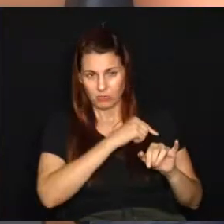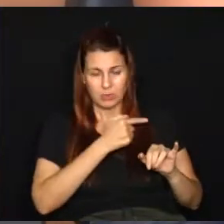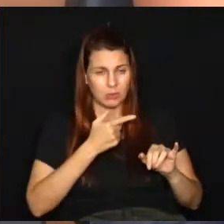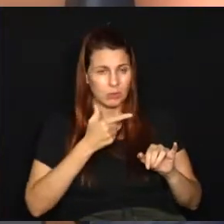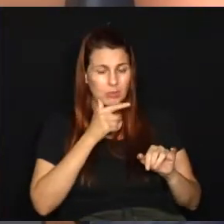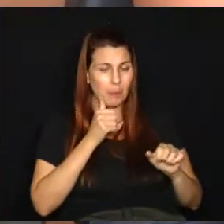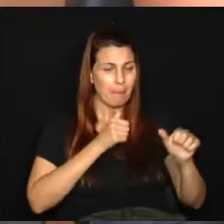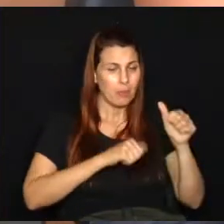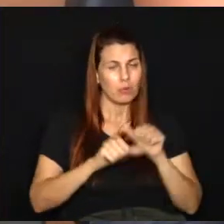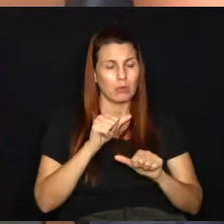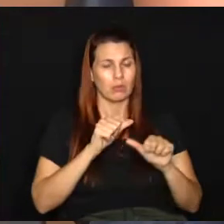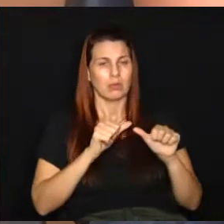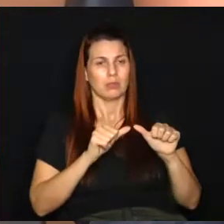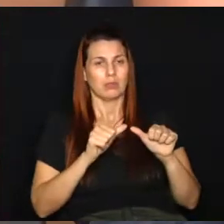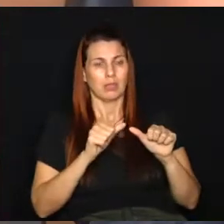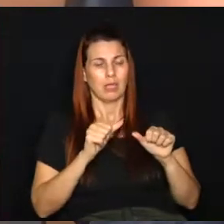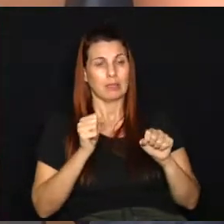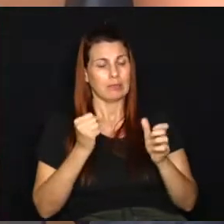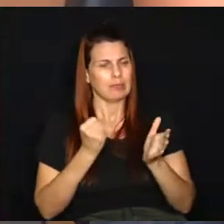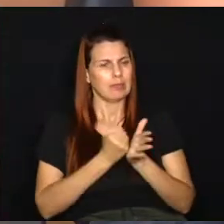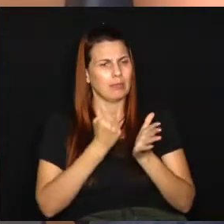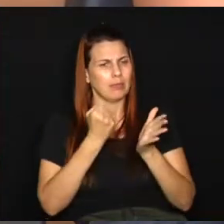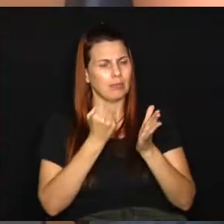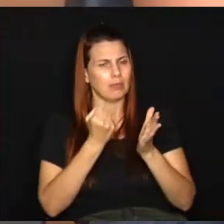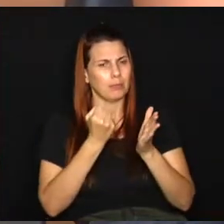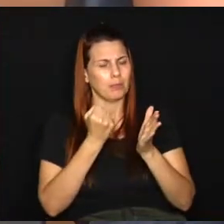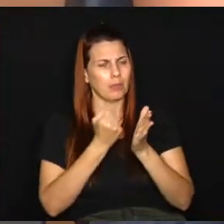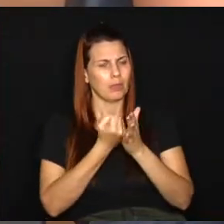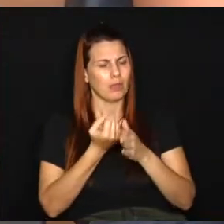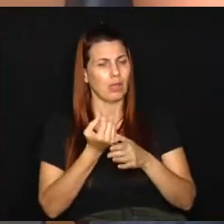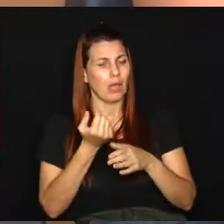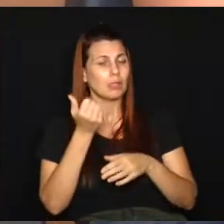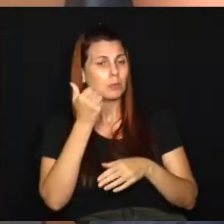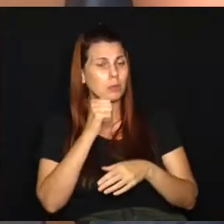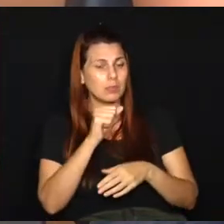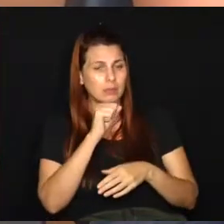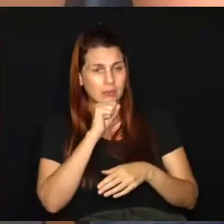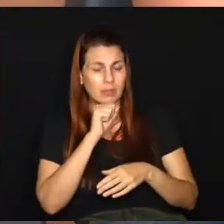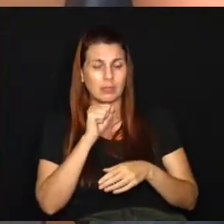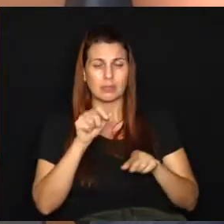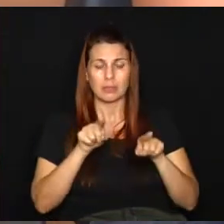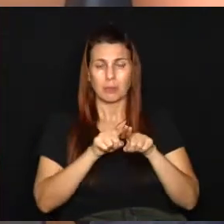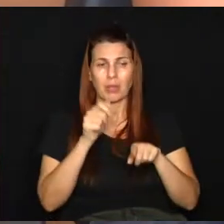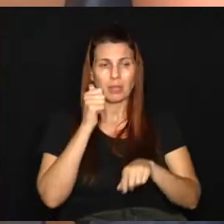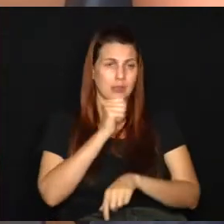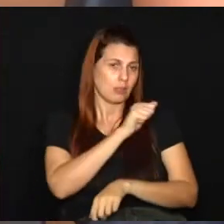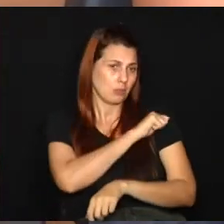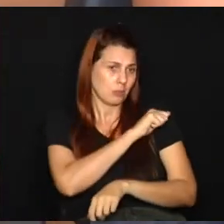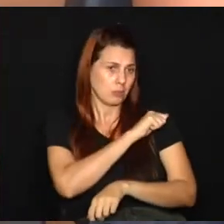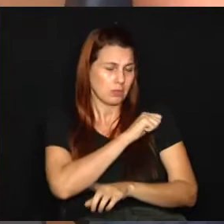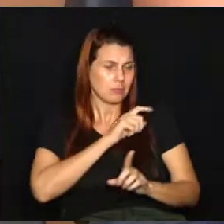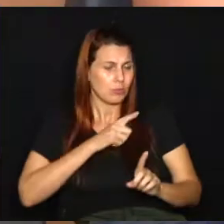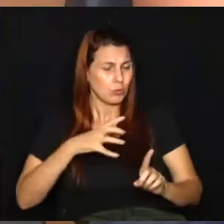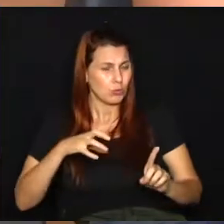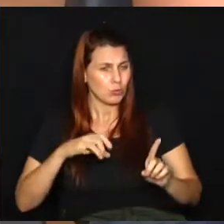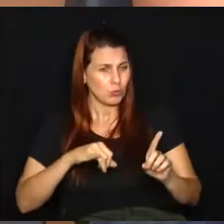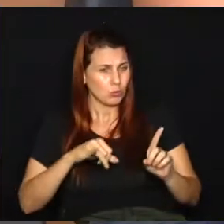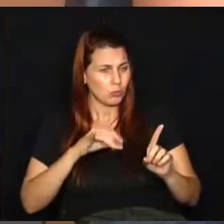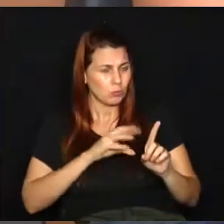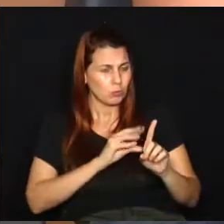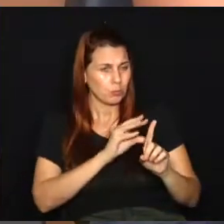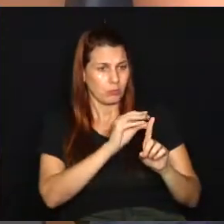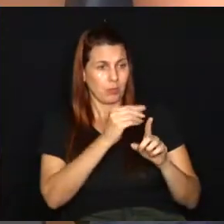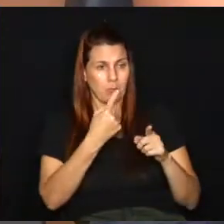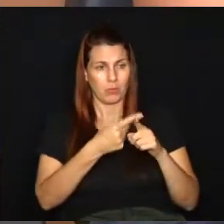sentido, em defesa das alunas e das professoras assediadas, porque, como eu falei, quem está nos